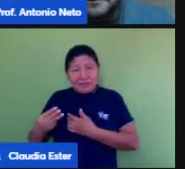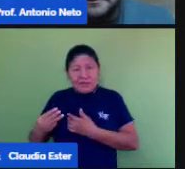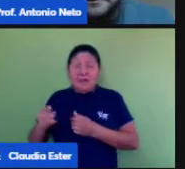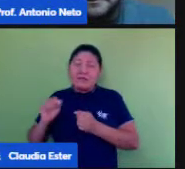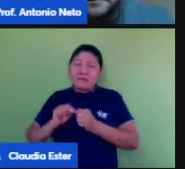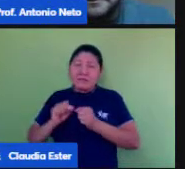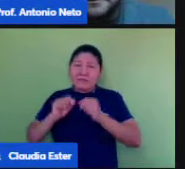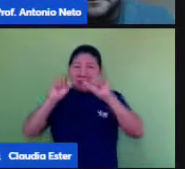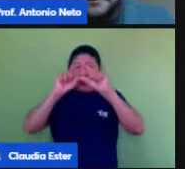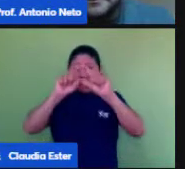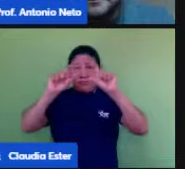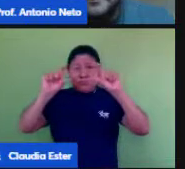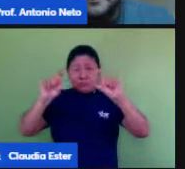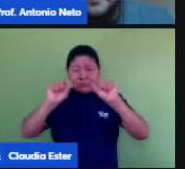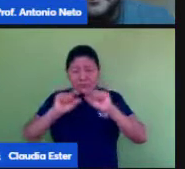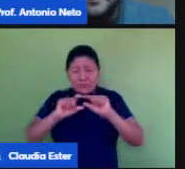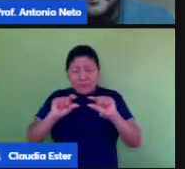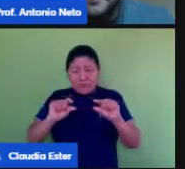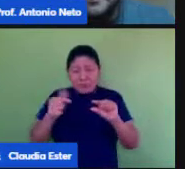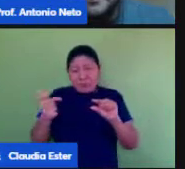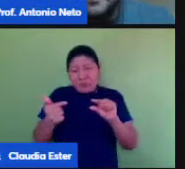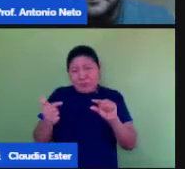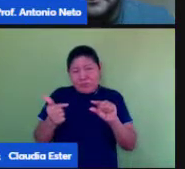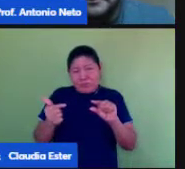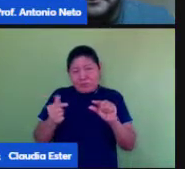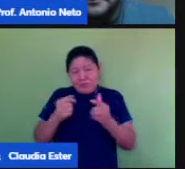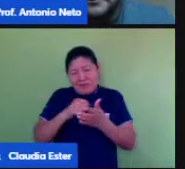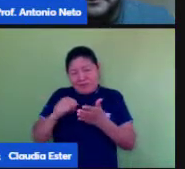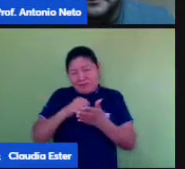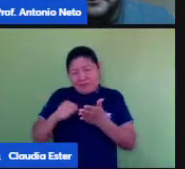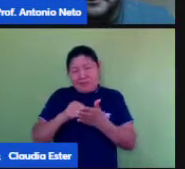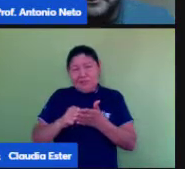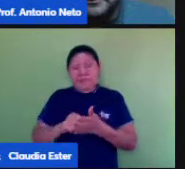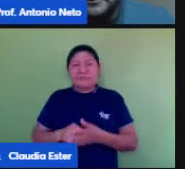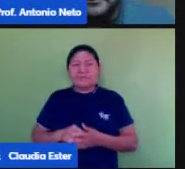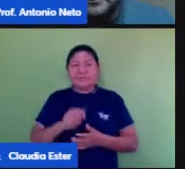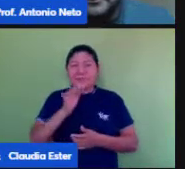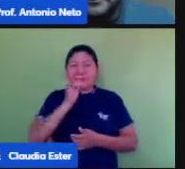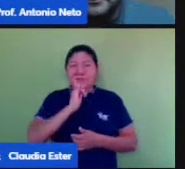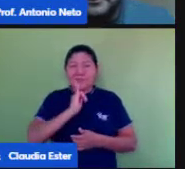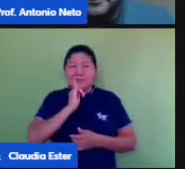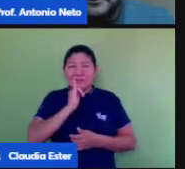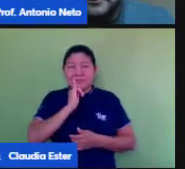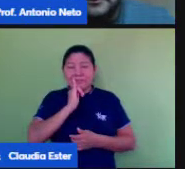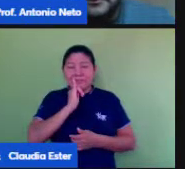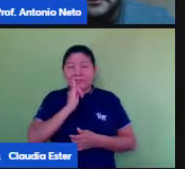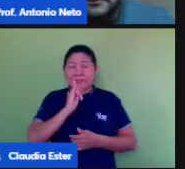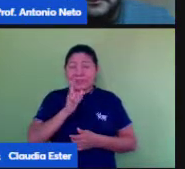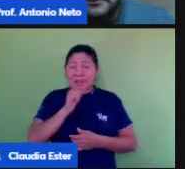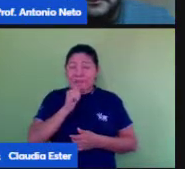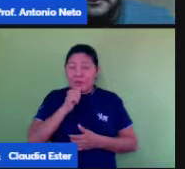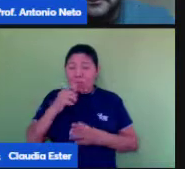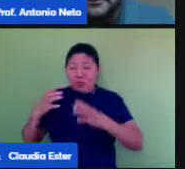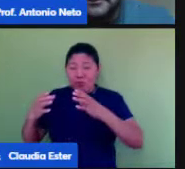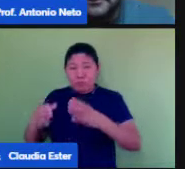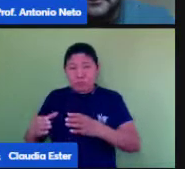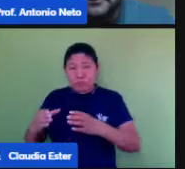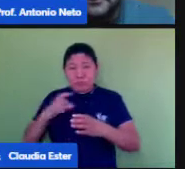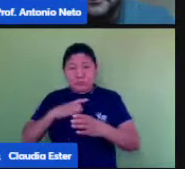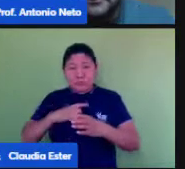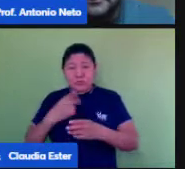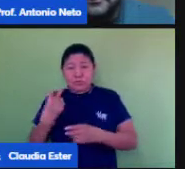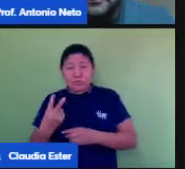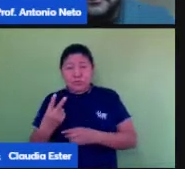do poema. Colocamos ali um exemplo. No aquário que comprei, há 2 peixes vermelhinhos,